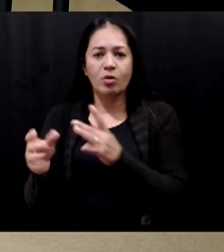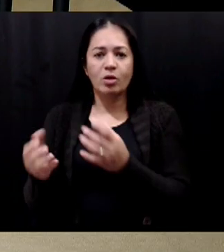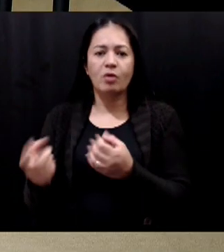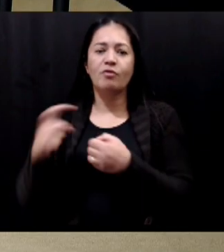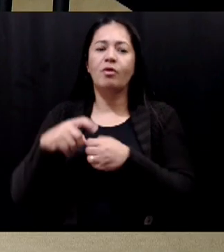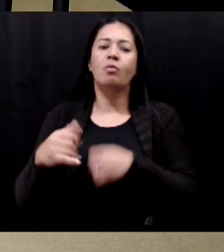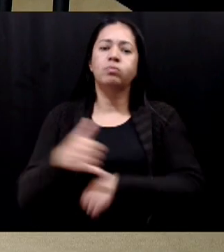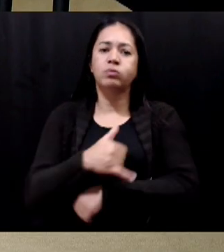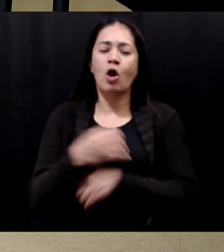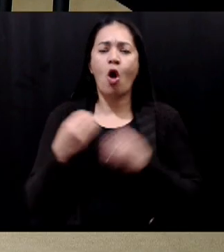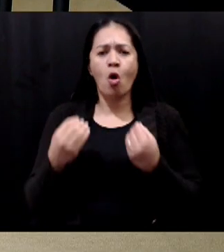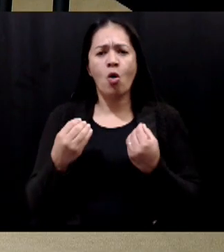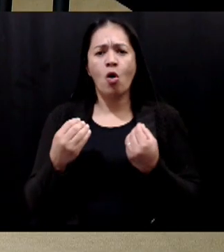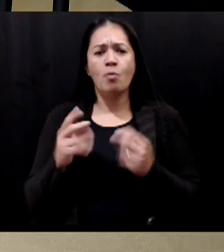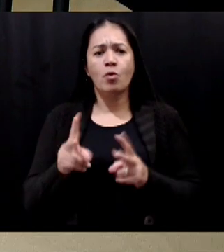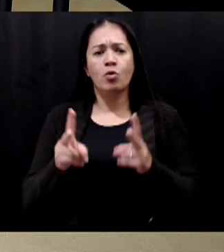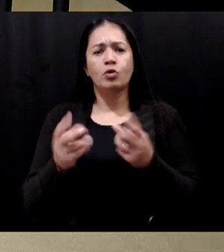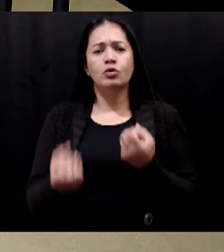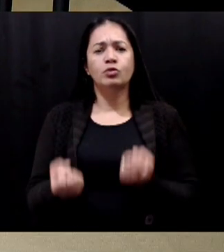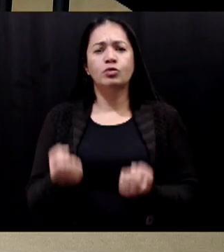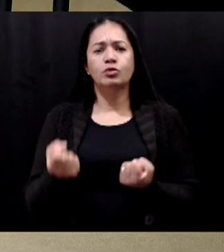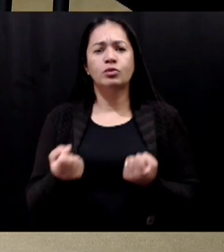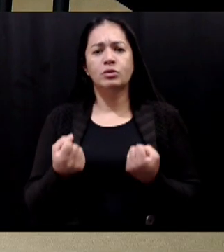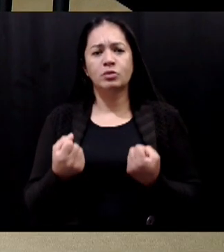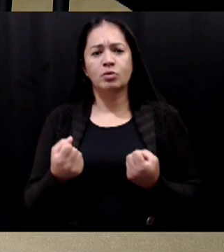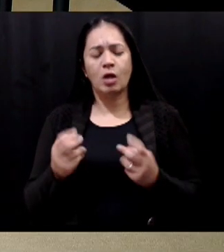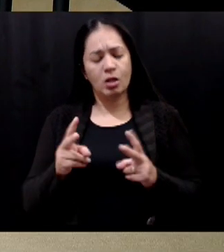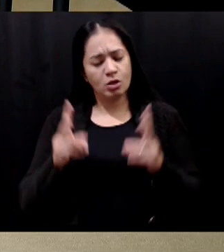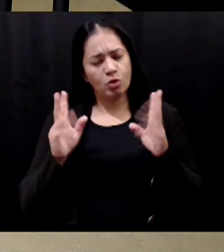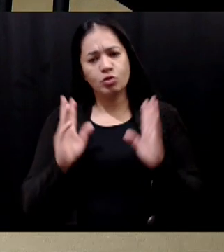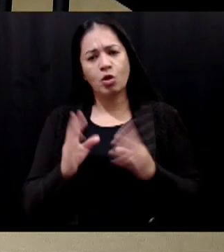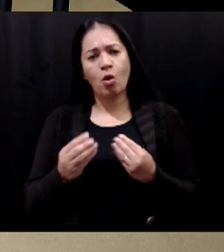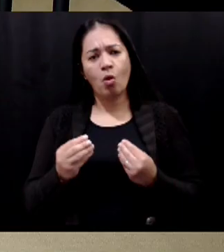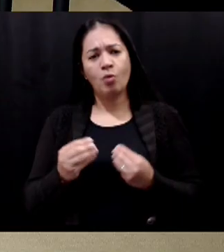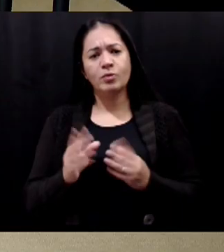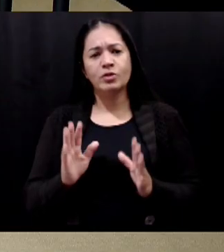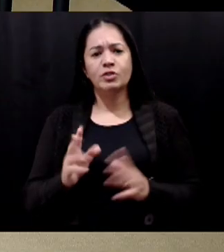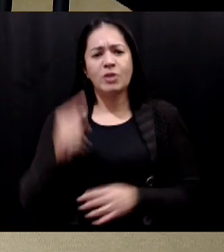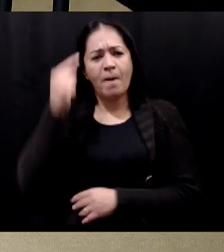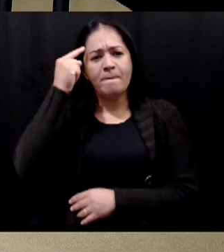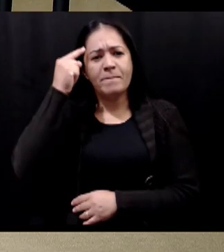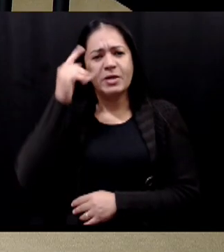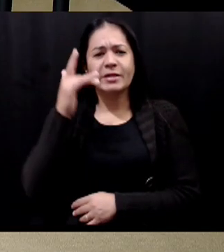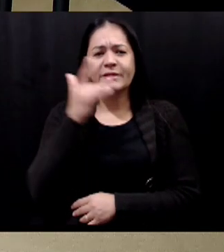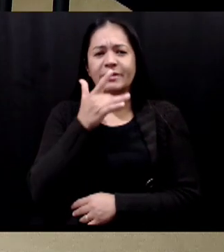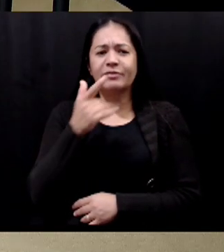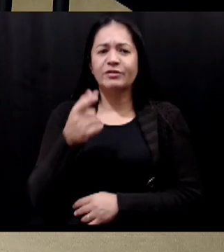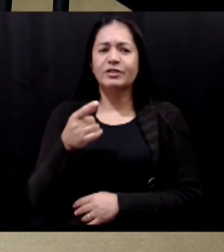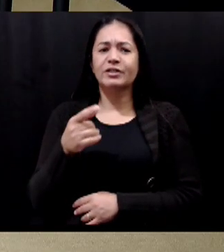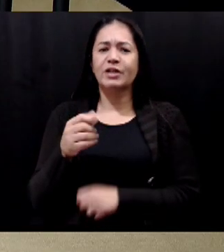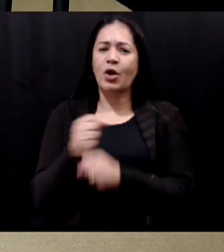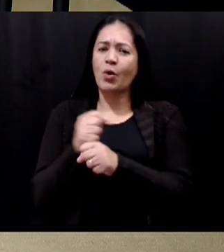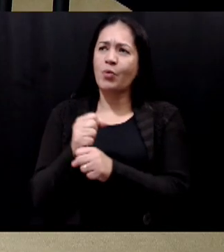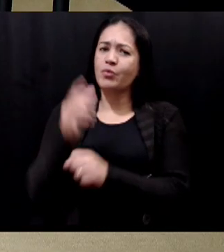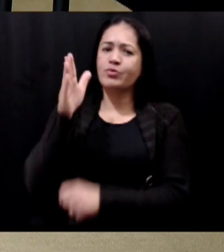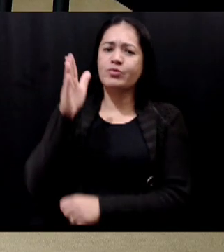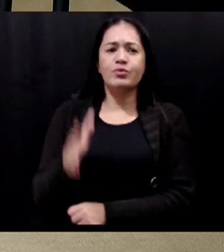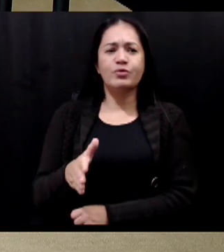o peso, Paula? Estabilizar o peso. Já pensou que delícia você ficar o ano inteiro, né, com o